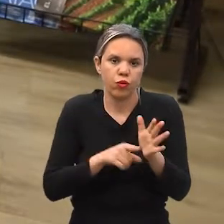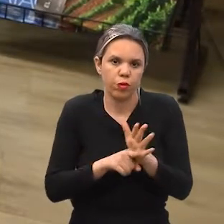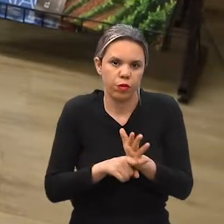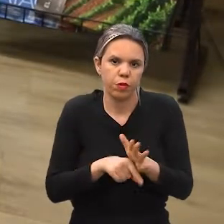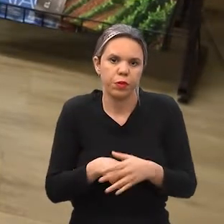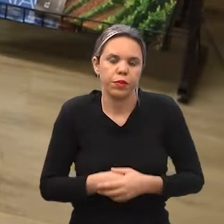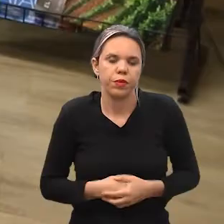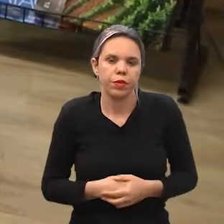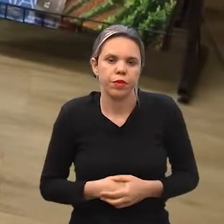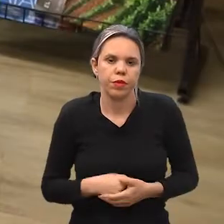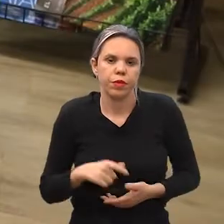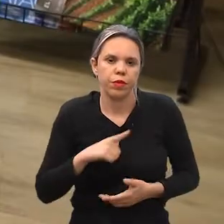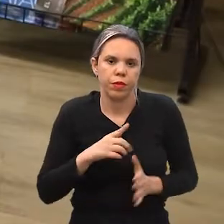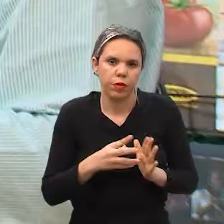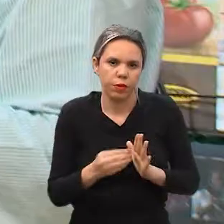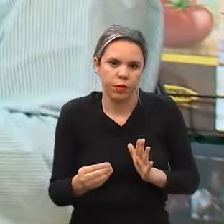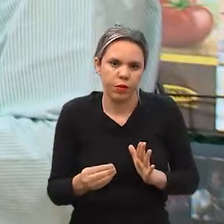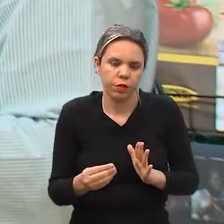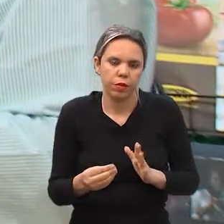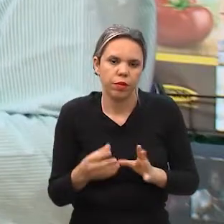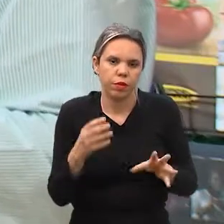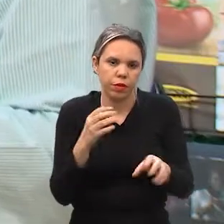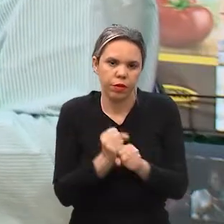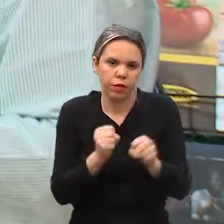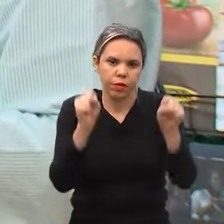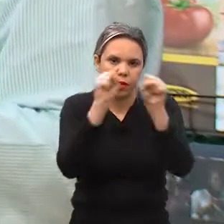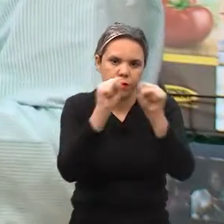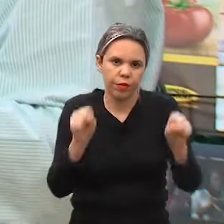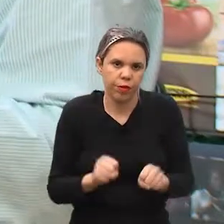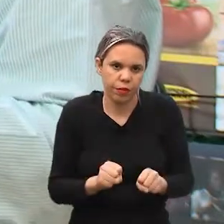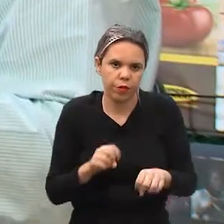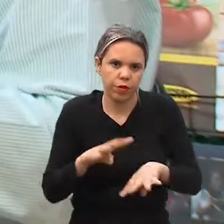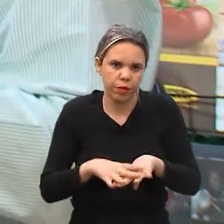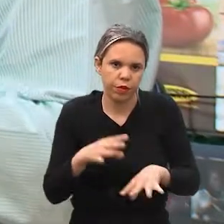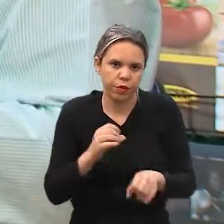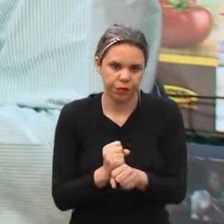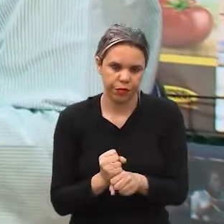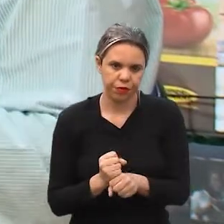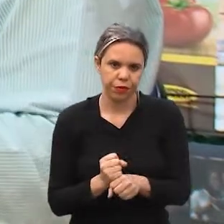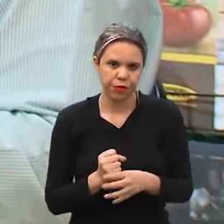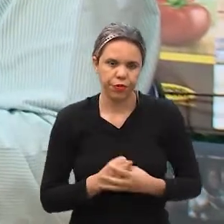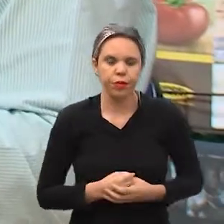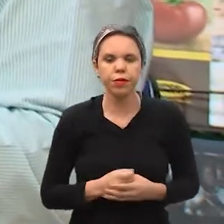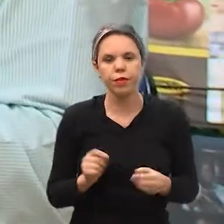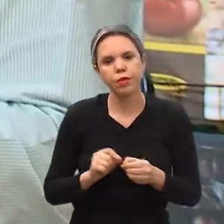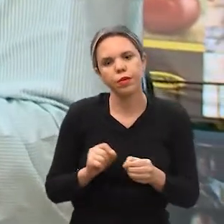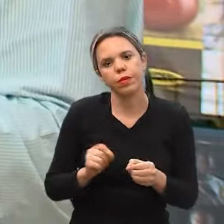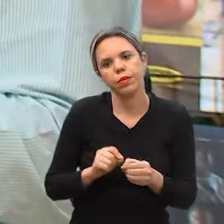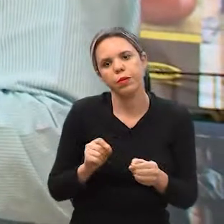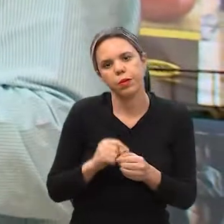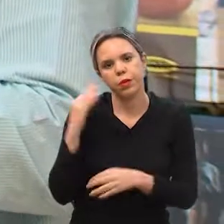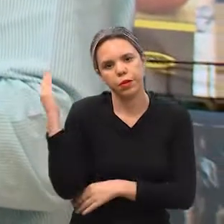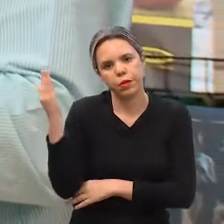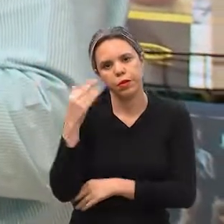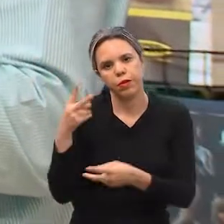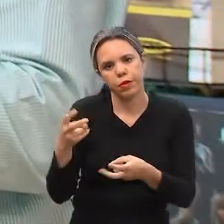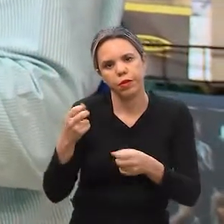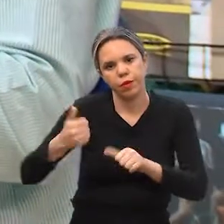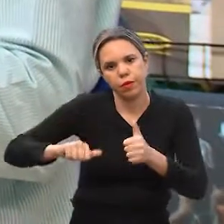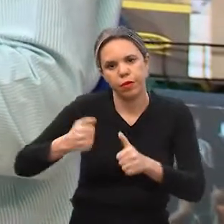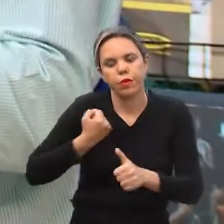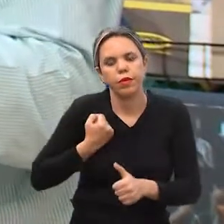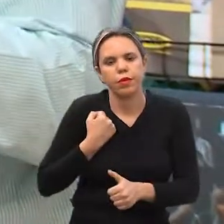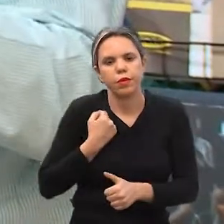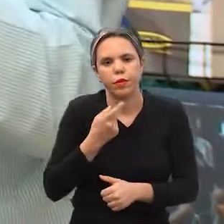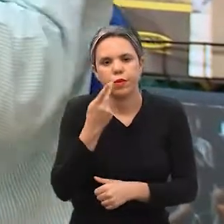informações e a gente tem modelos que são equações, sistemas de equações matemáticas que fazem essa previsão numérica